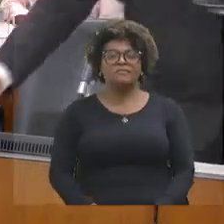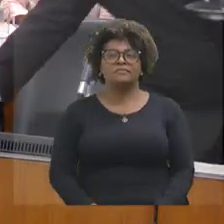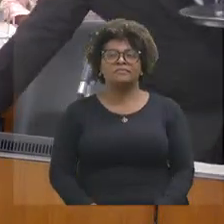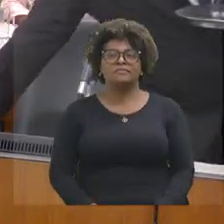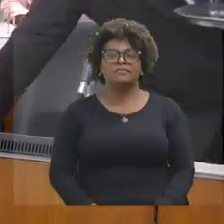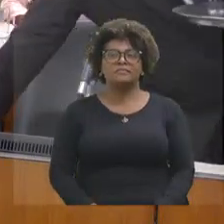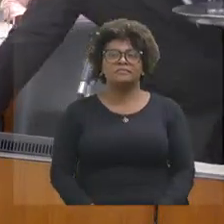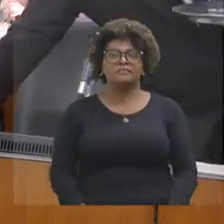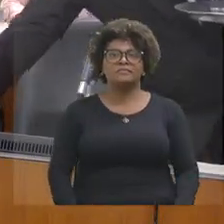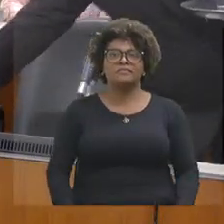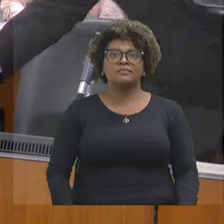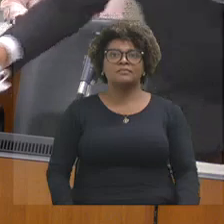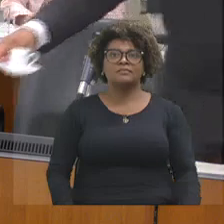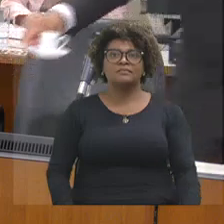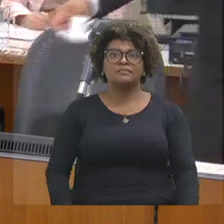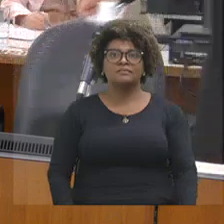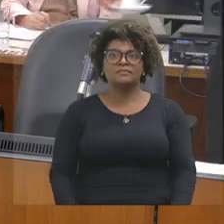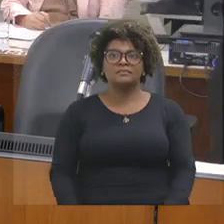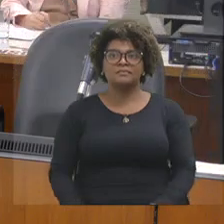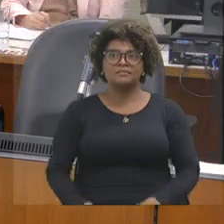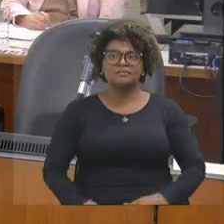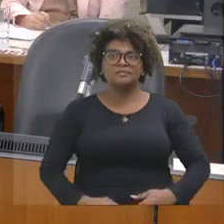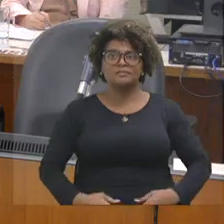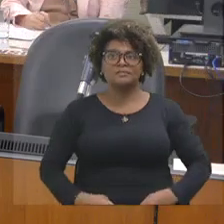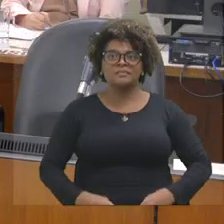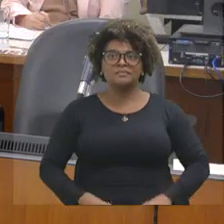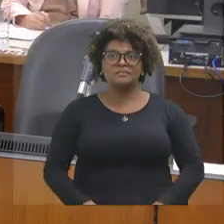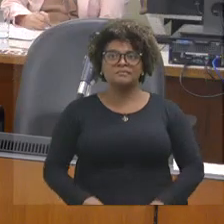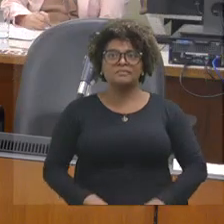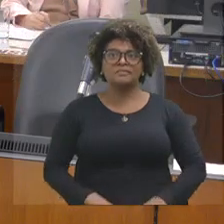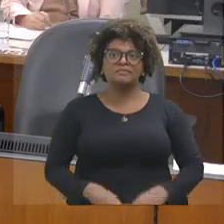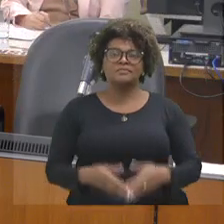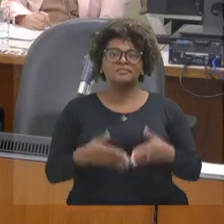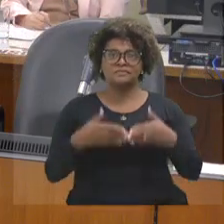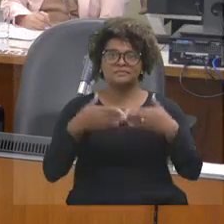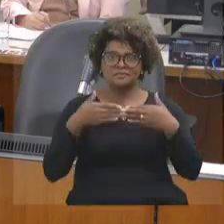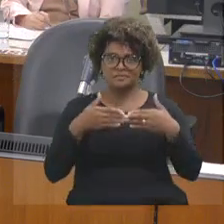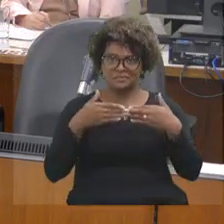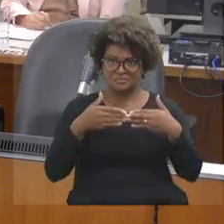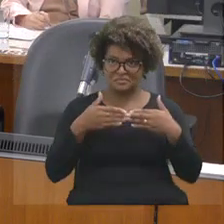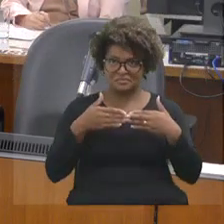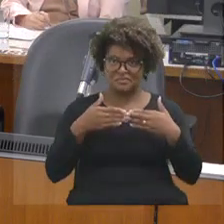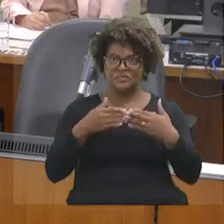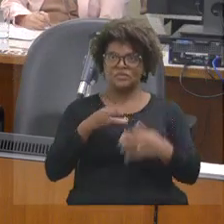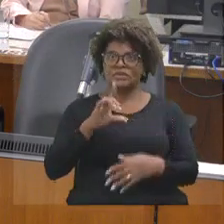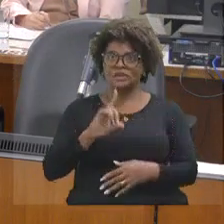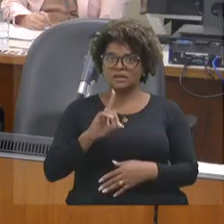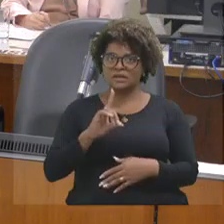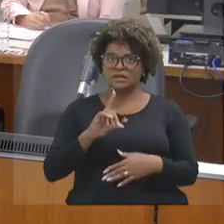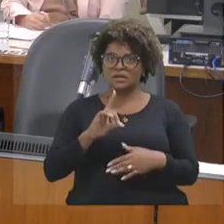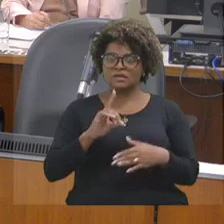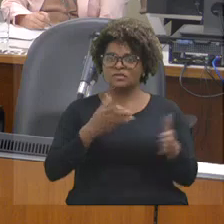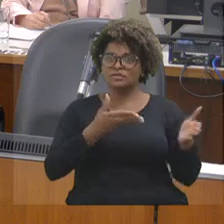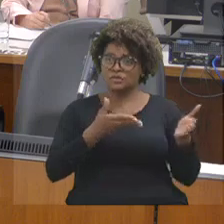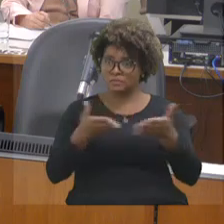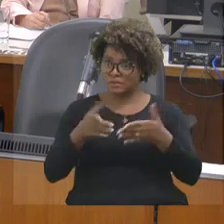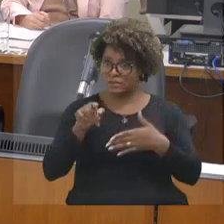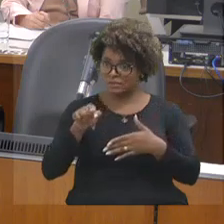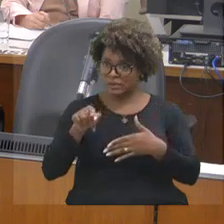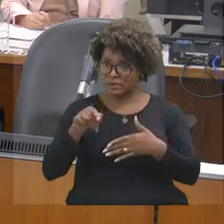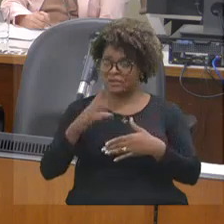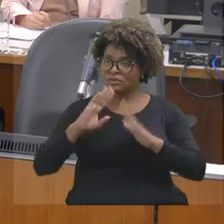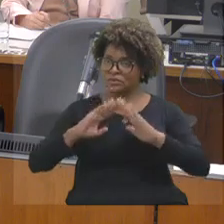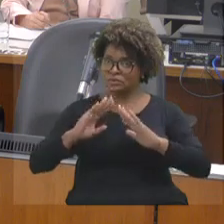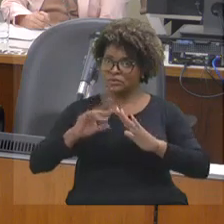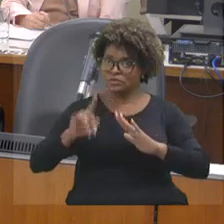por favor exatamente por gentileza é só isso é passar para o secretário que eu estou pedindo para ele responder as